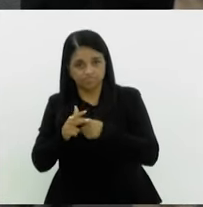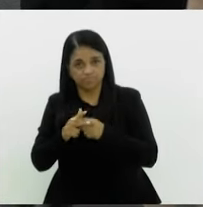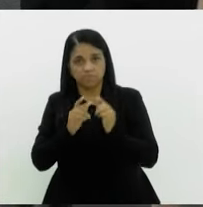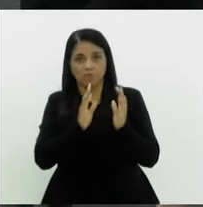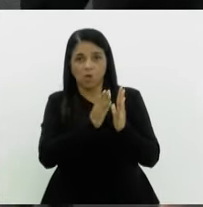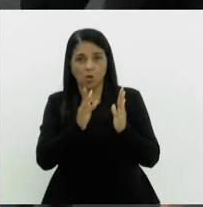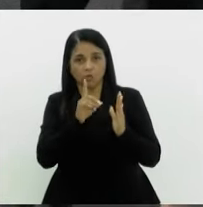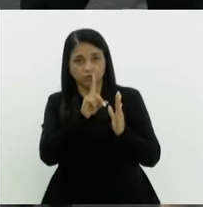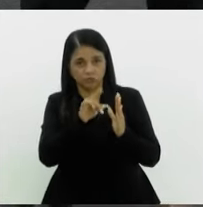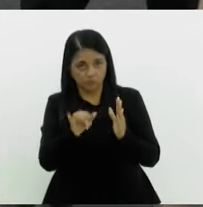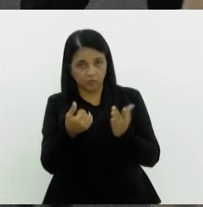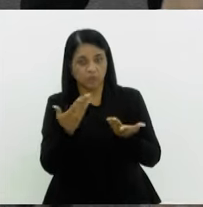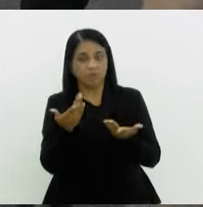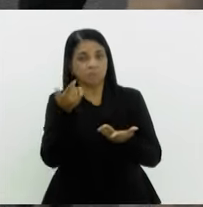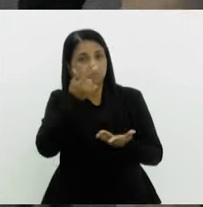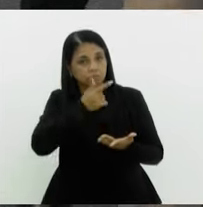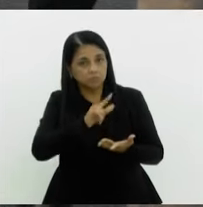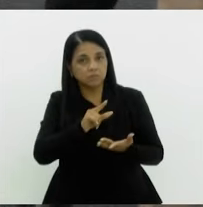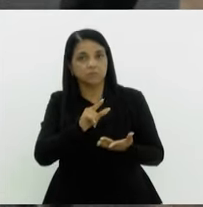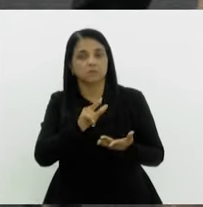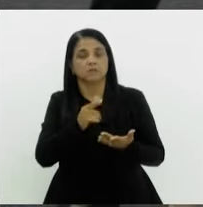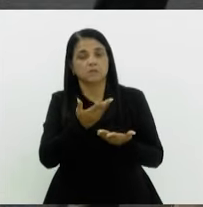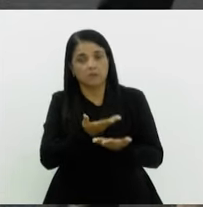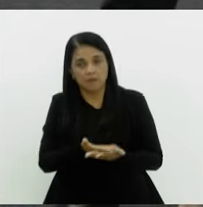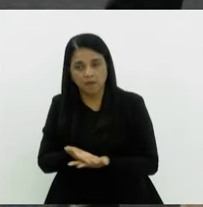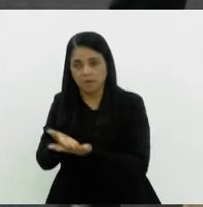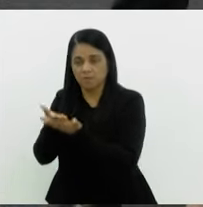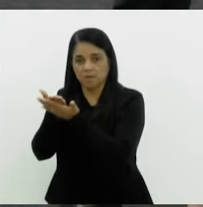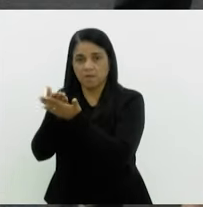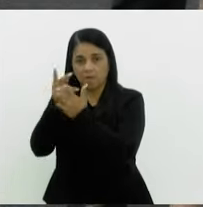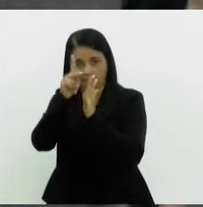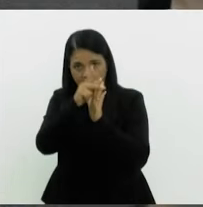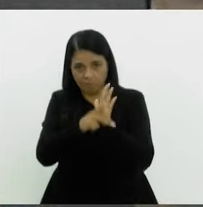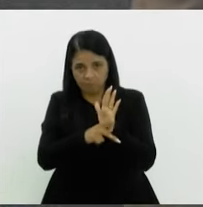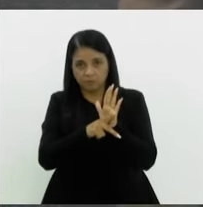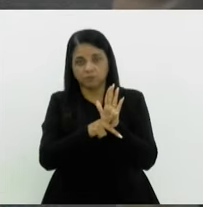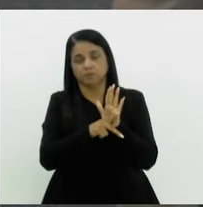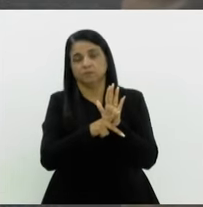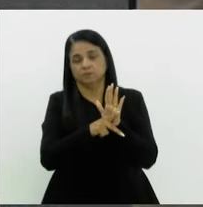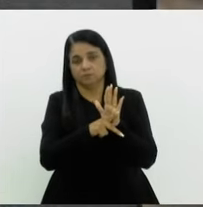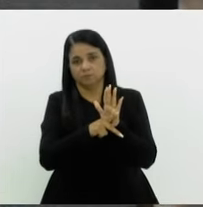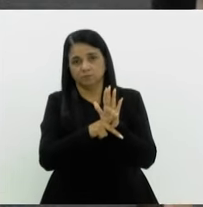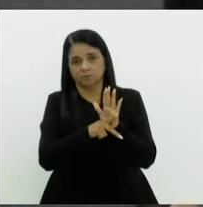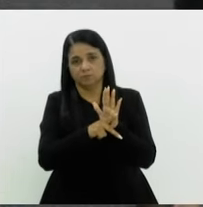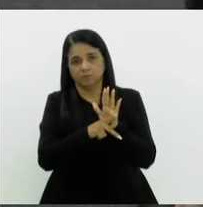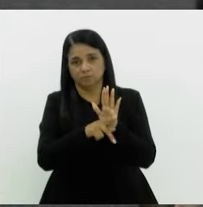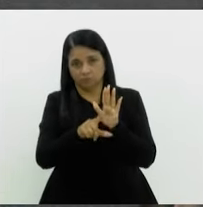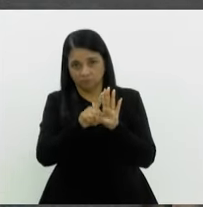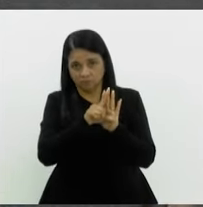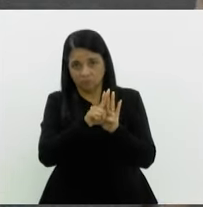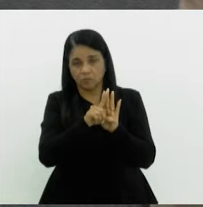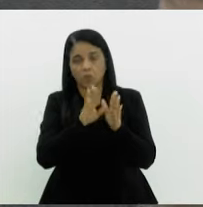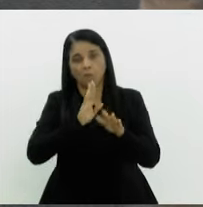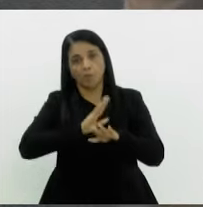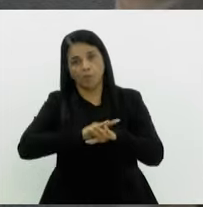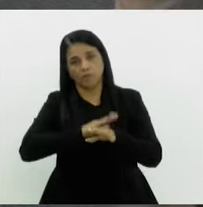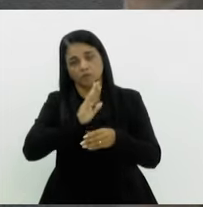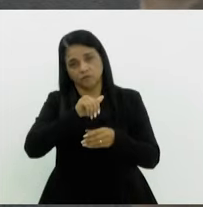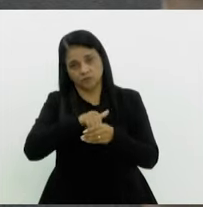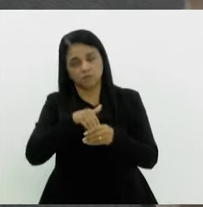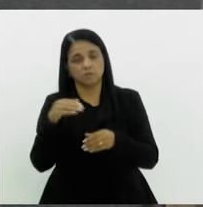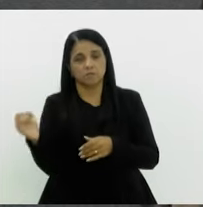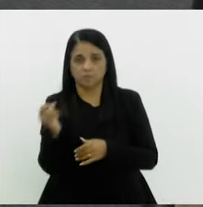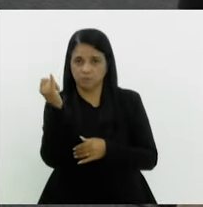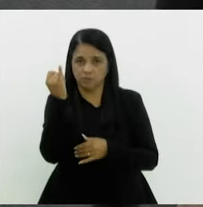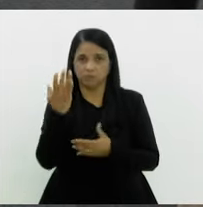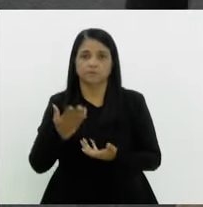do dia para que a gente possa encaminhar o projeto com já esse momento de votação que é importante.